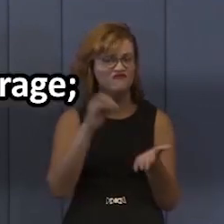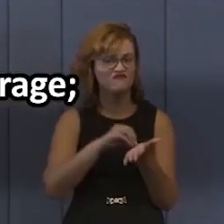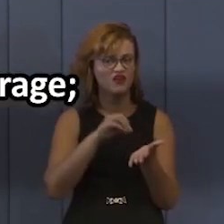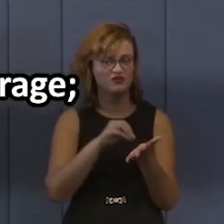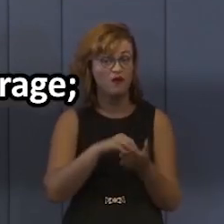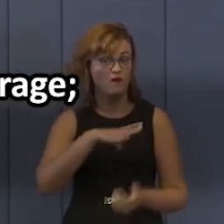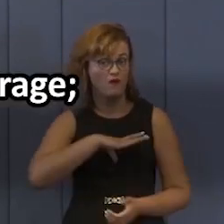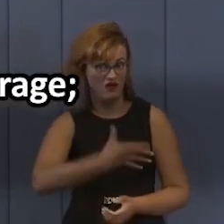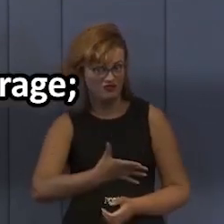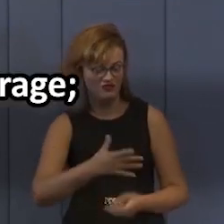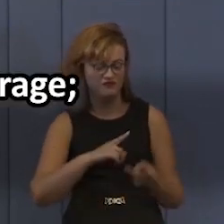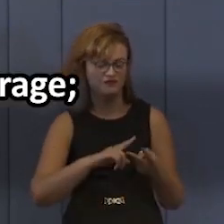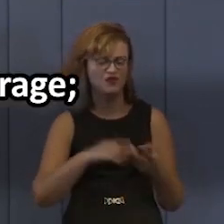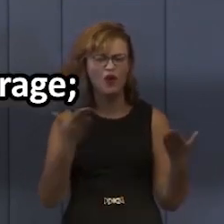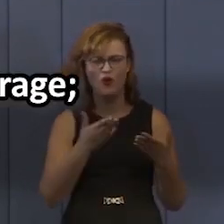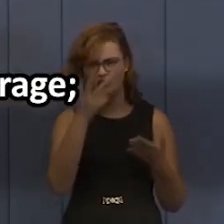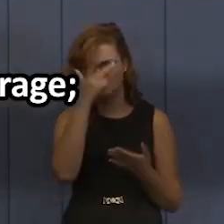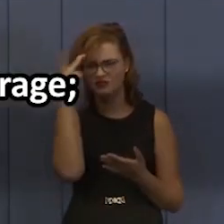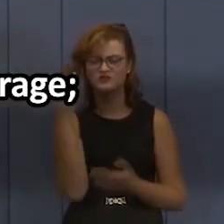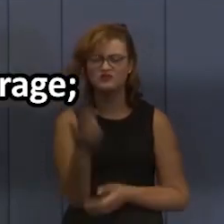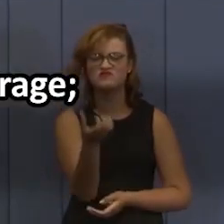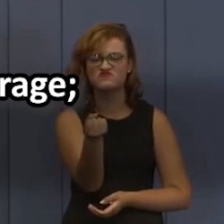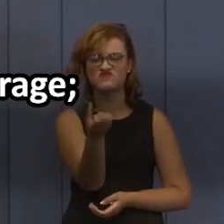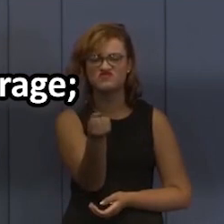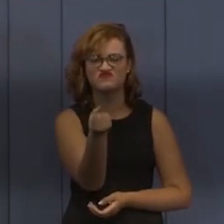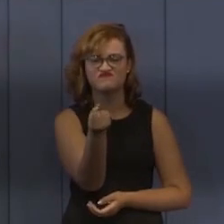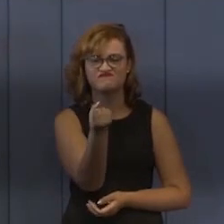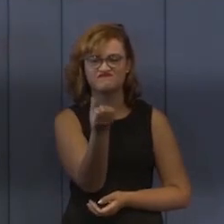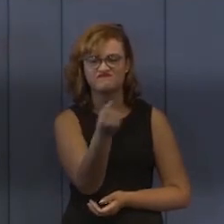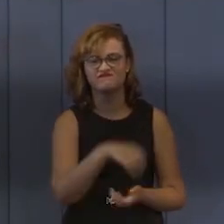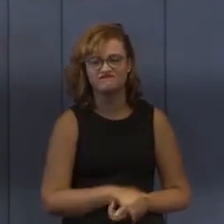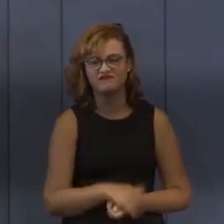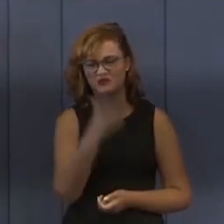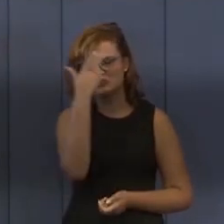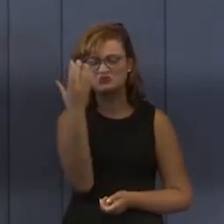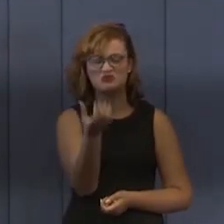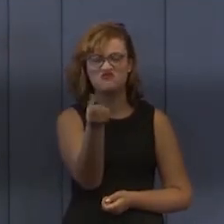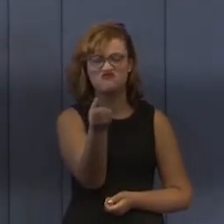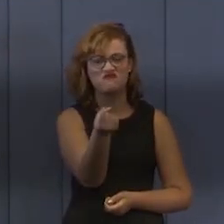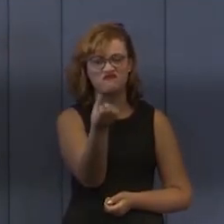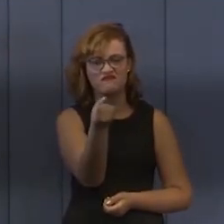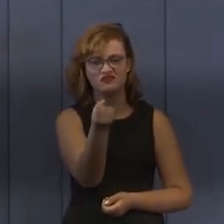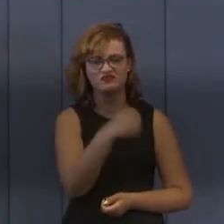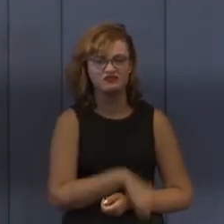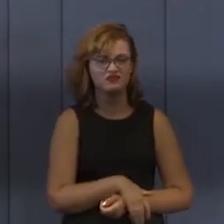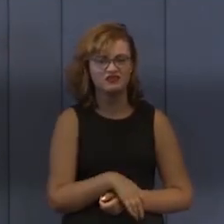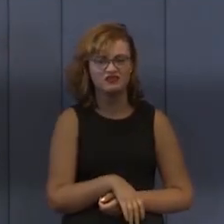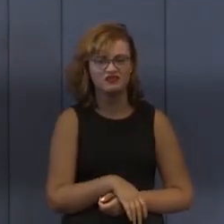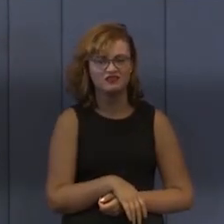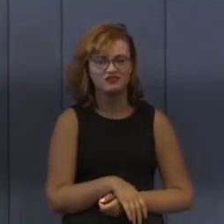Dois valores estão absolutamente ausentes hoje. Coragem. Hoje o mundo pertence aos